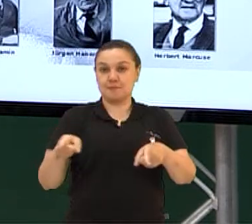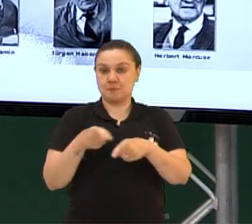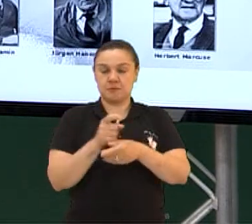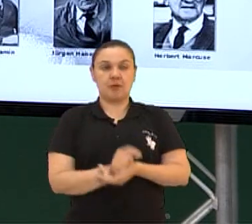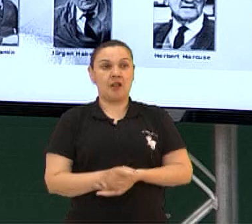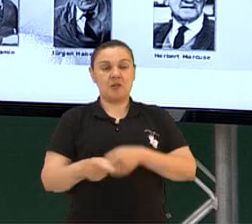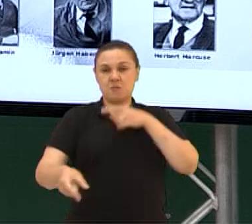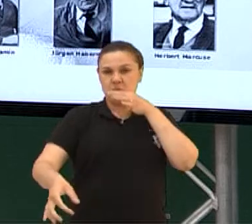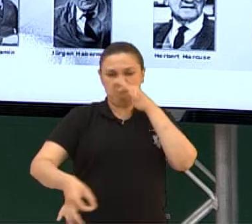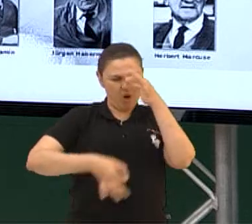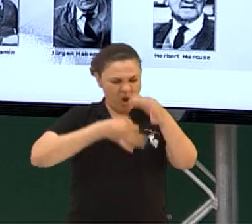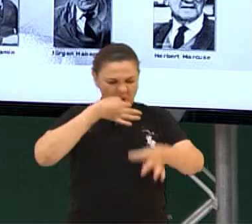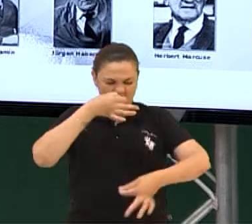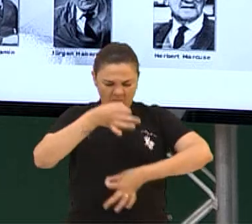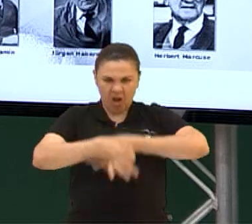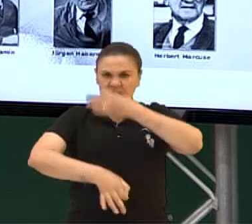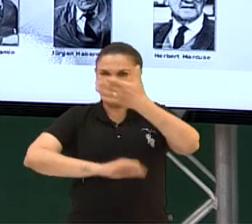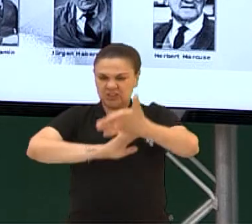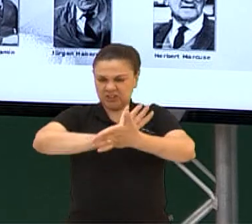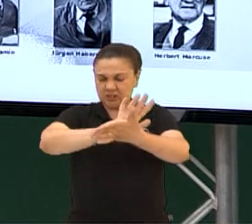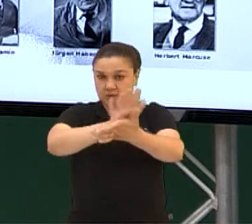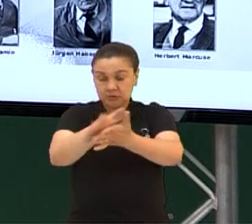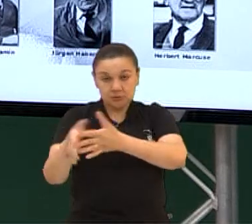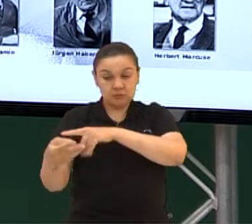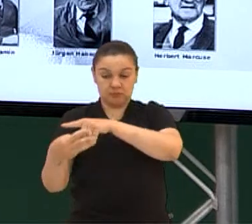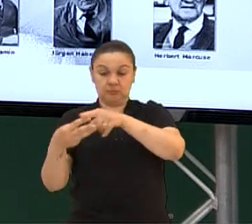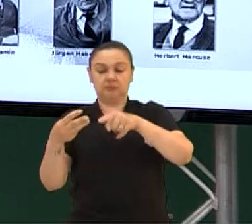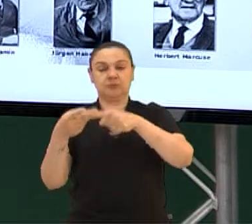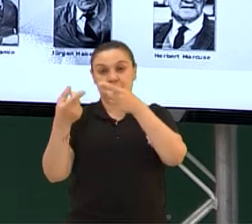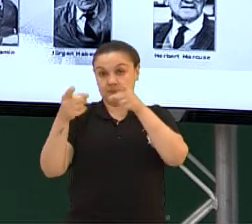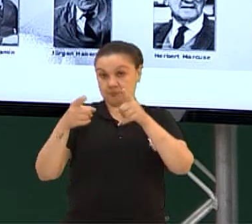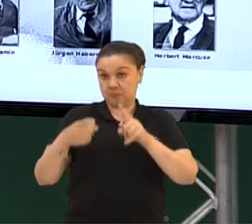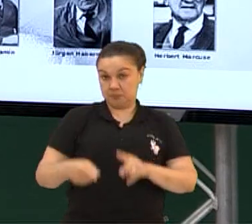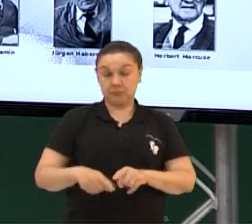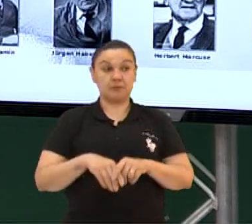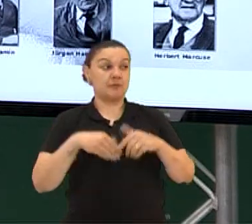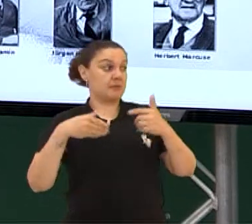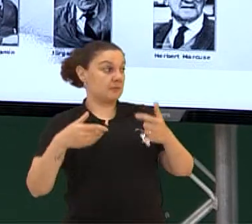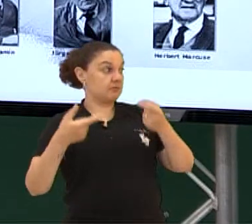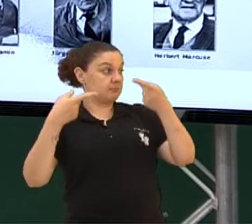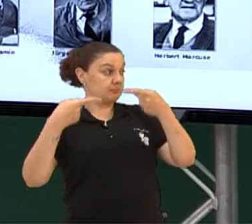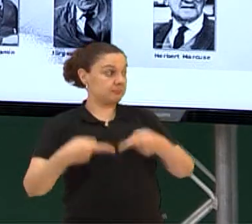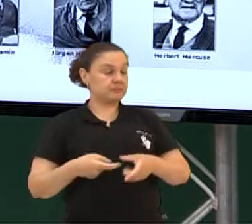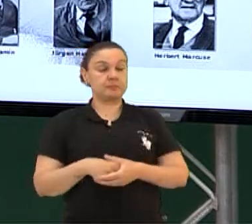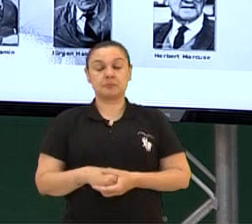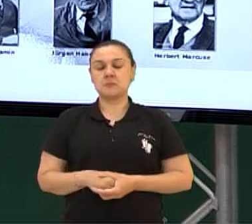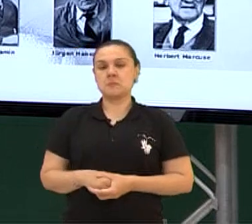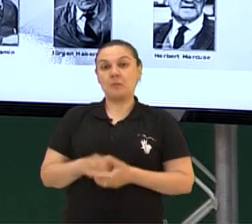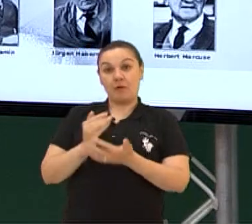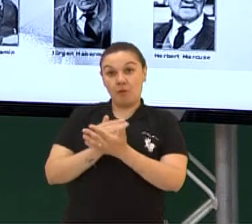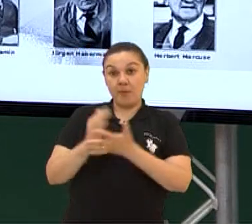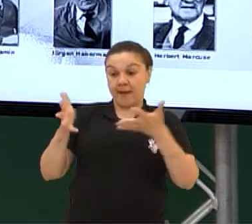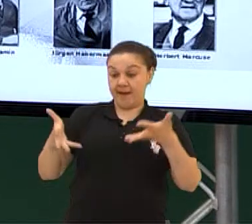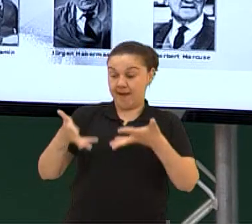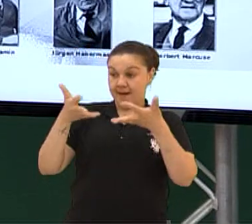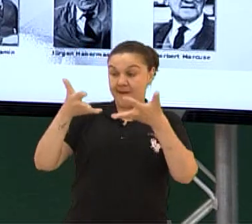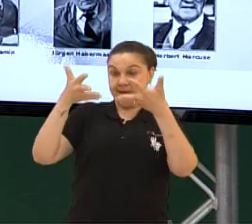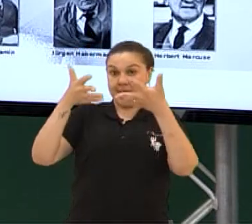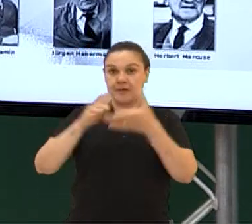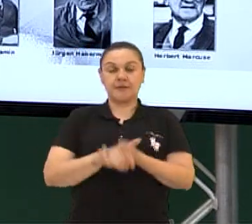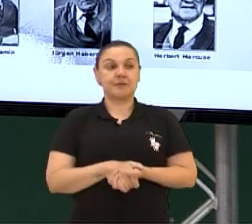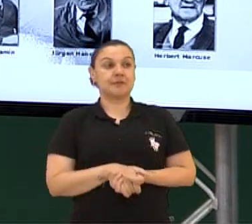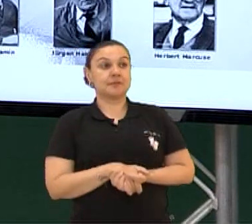faz críticas muito pesadas a esses estilos musicais, então também tem essa polêmica, e eram estilos que estavam ganhando o mundo, estavam